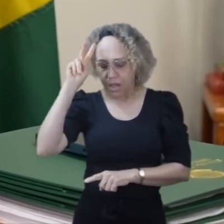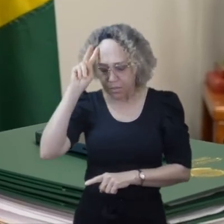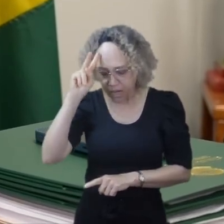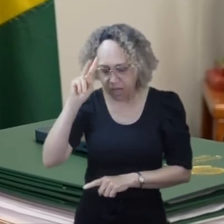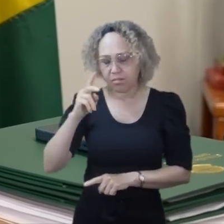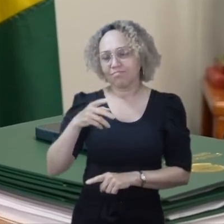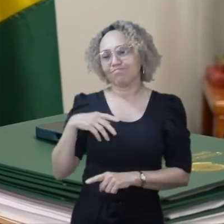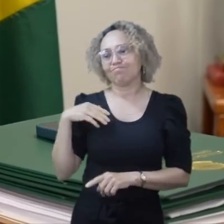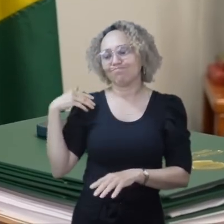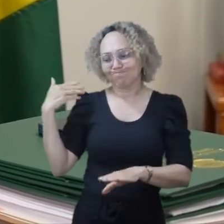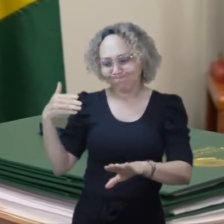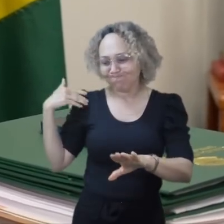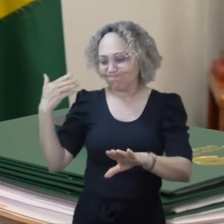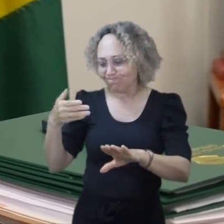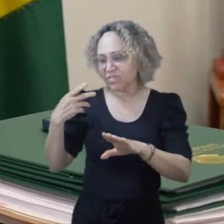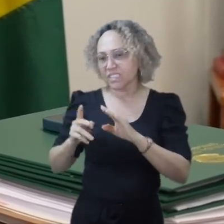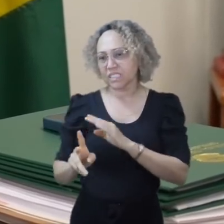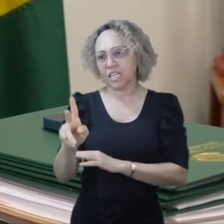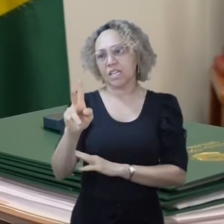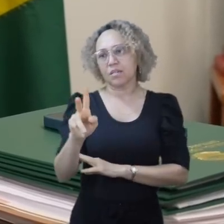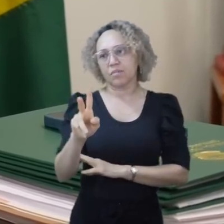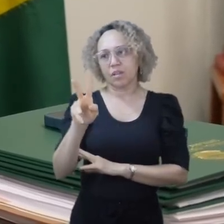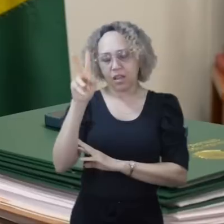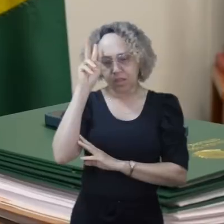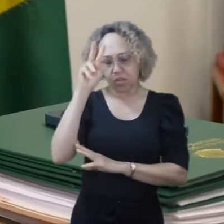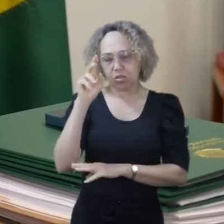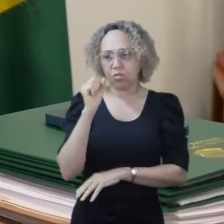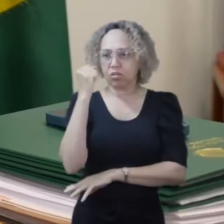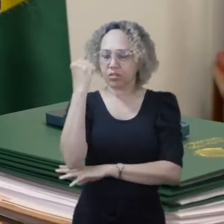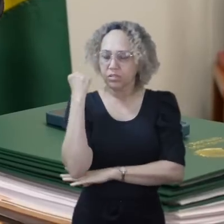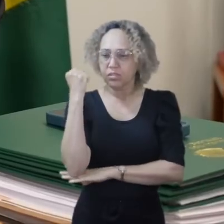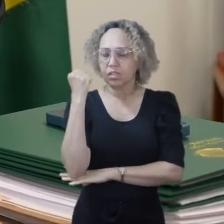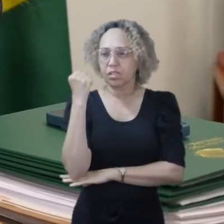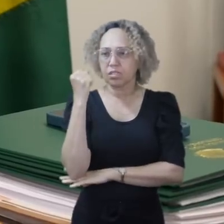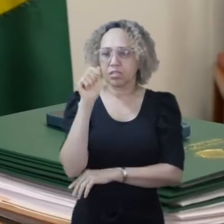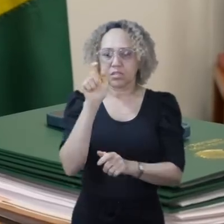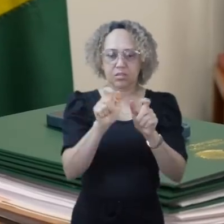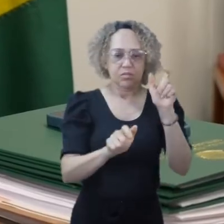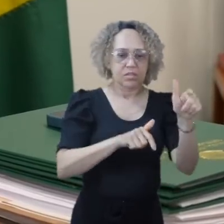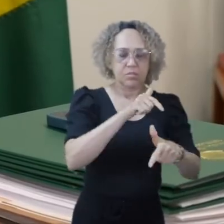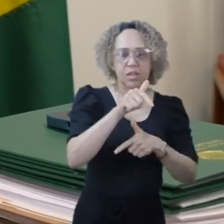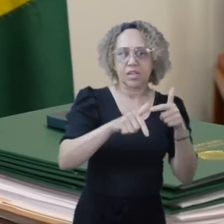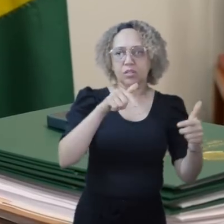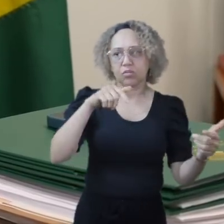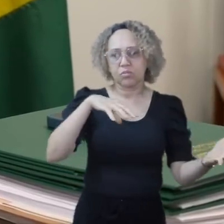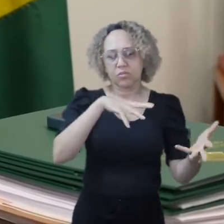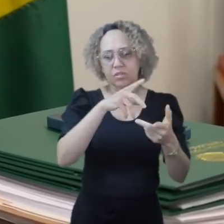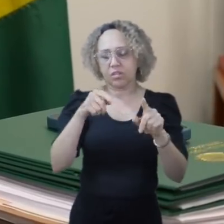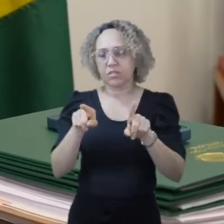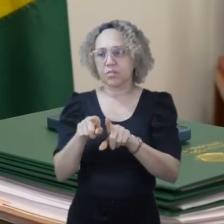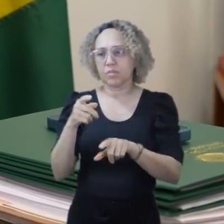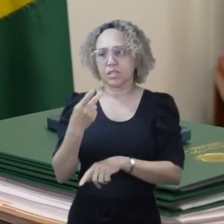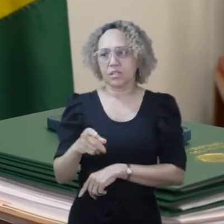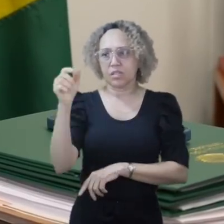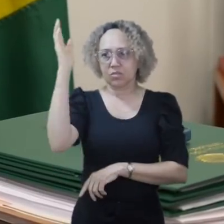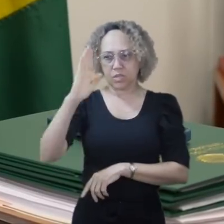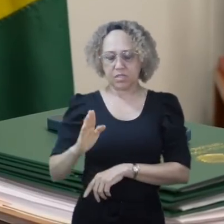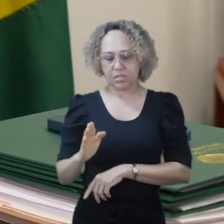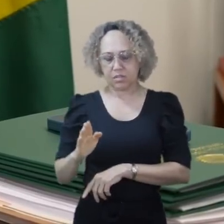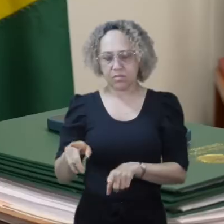a história de resistência e luta da classe trabalhadora mundial e brasileira, mas é também um 1º de maio para